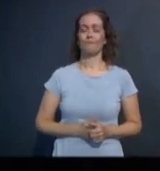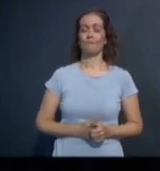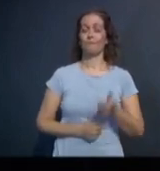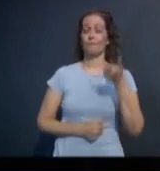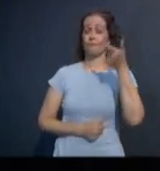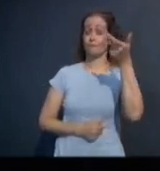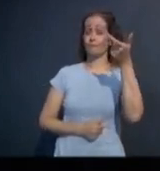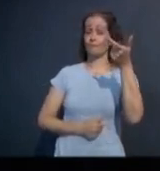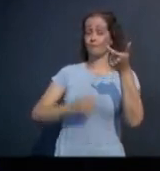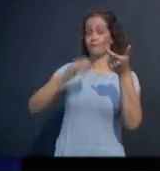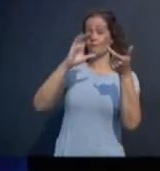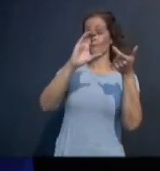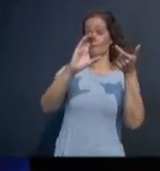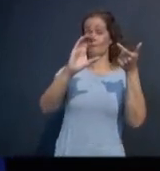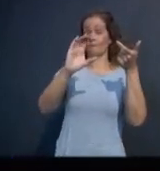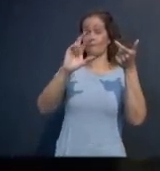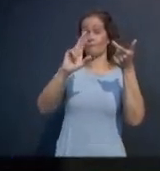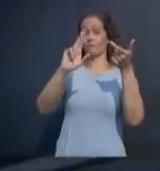crer.